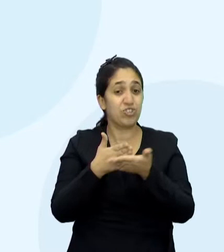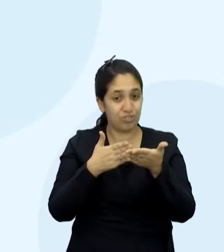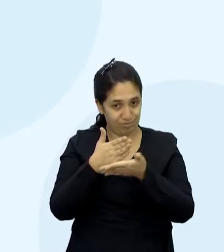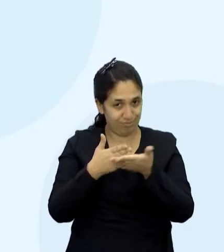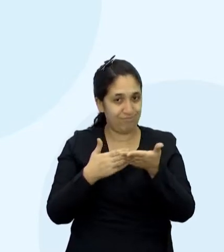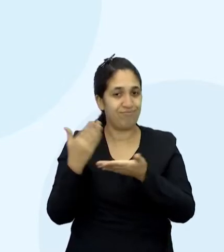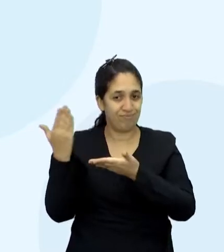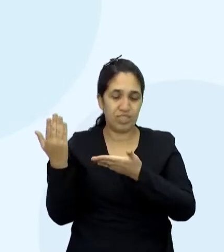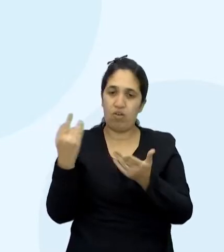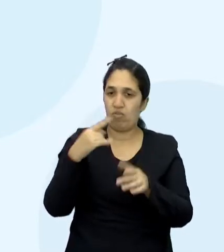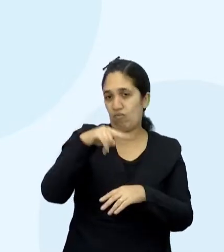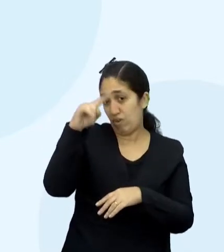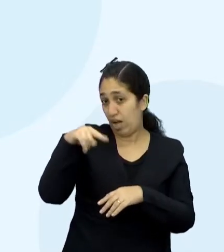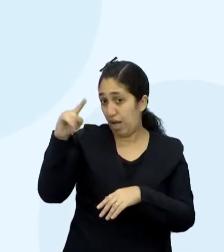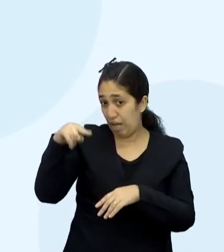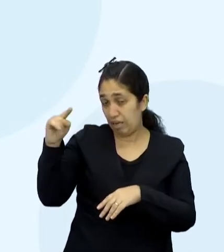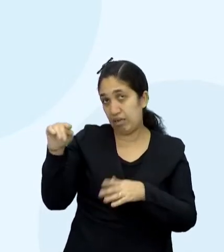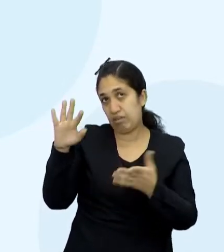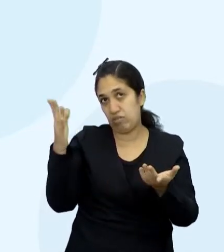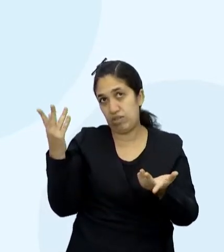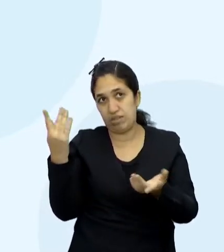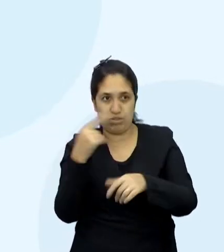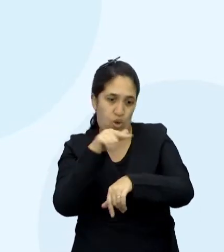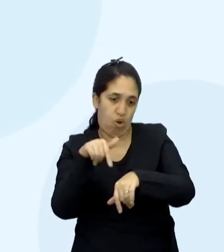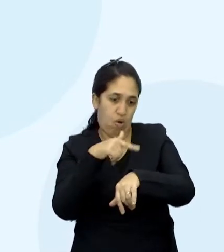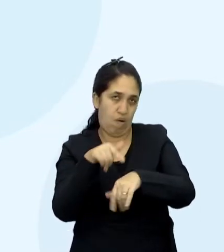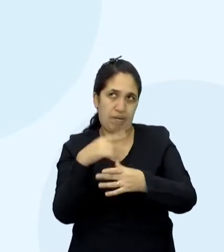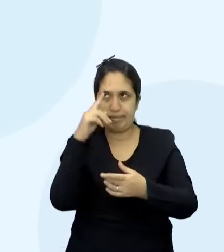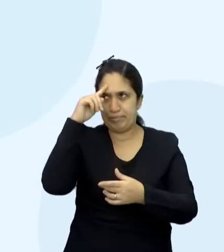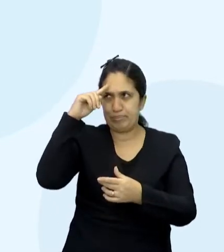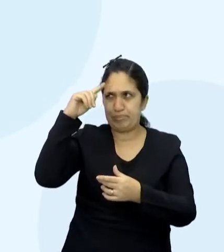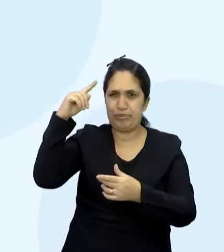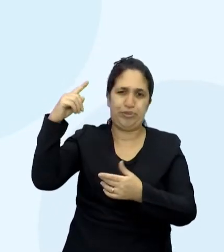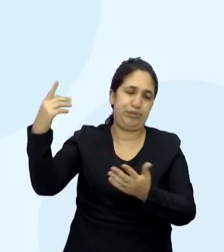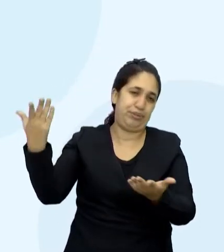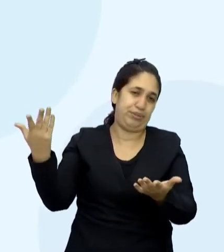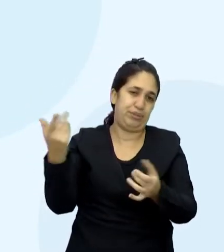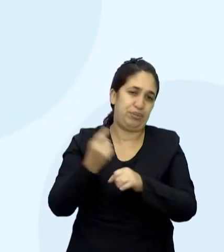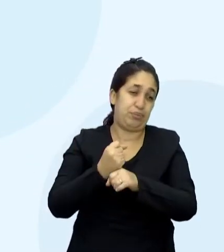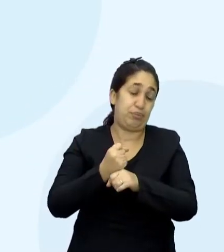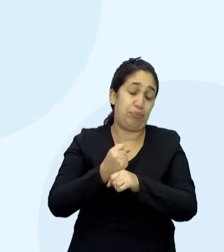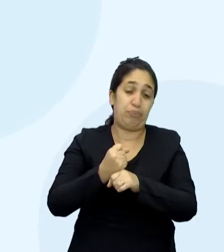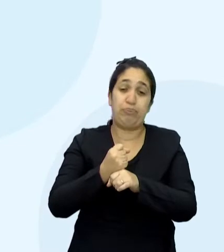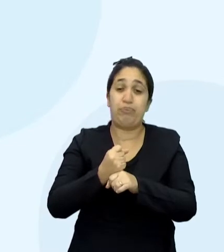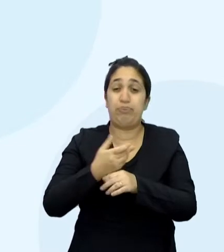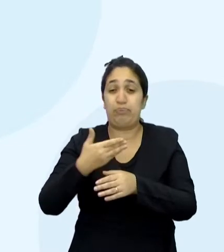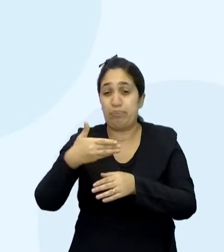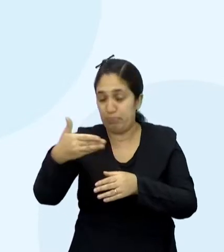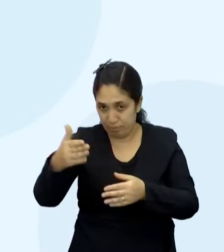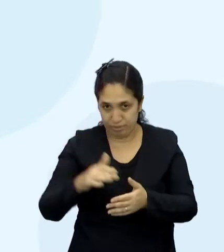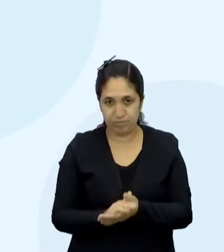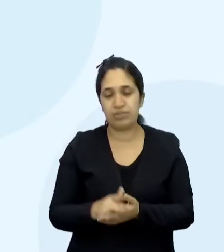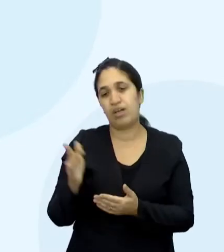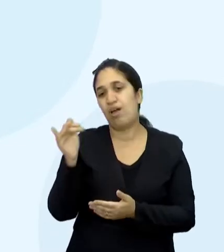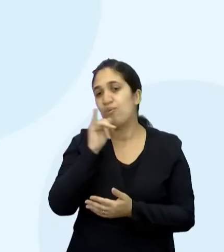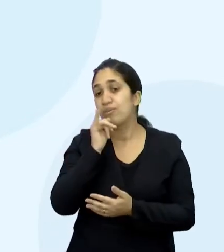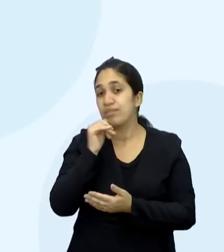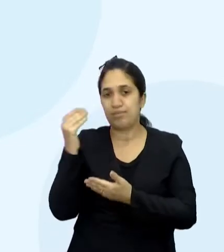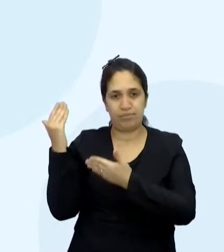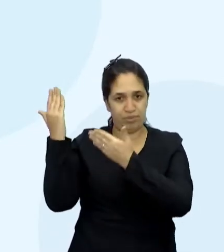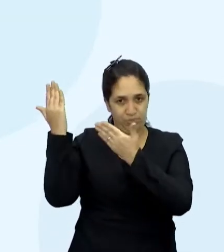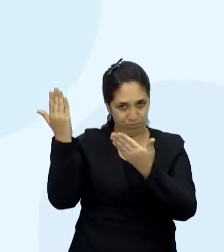esse tempo varia, né? De horas, dias, até centenas de anos, tá bom? Eu vou trazer alguns exemplos aqui para